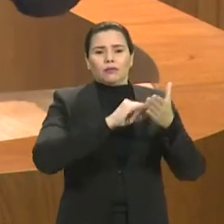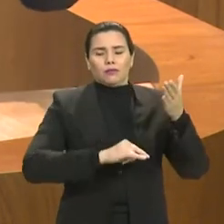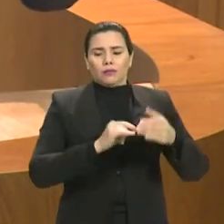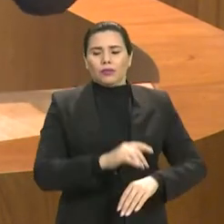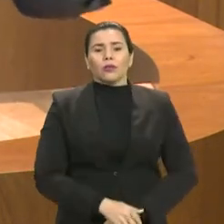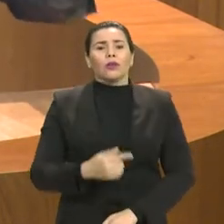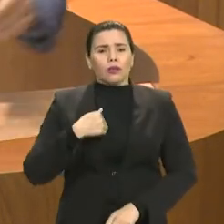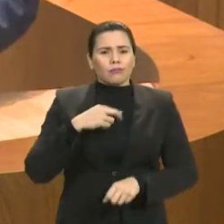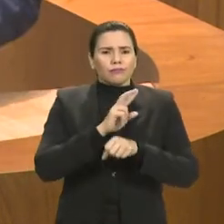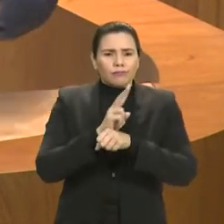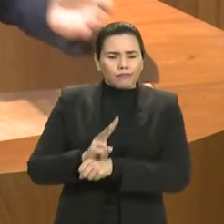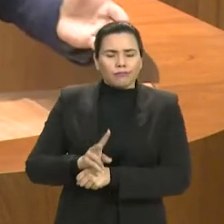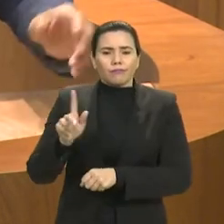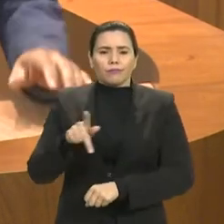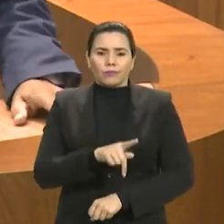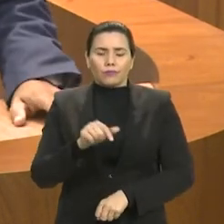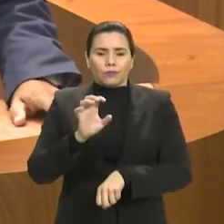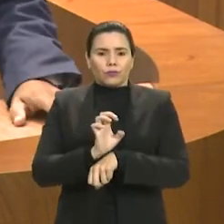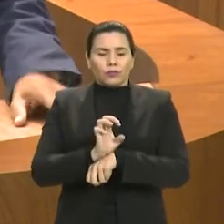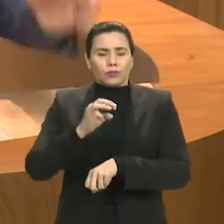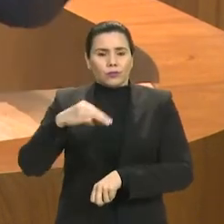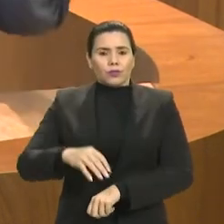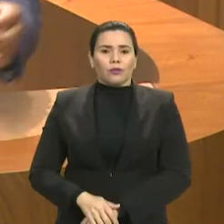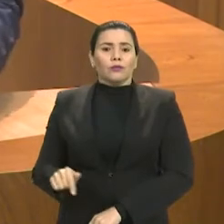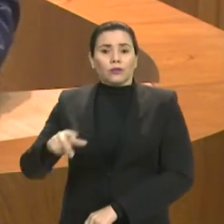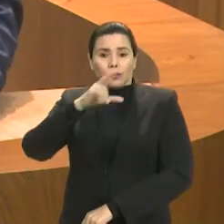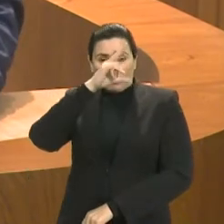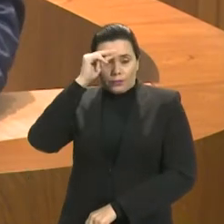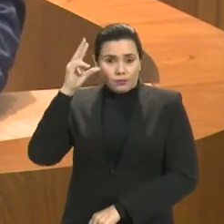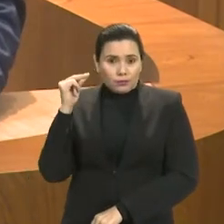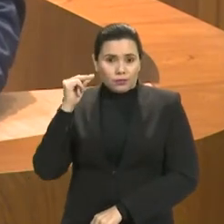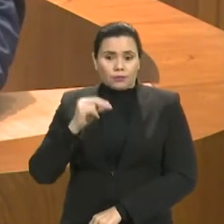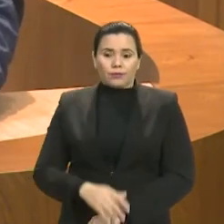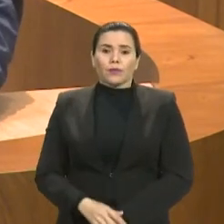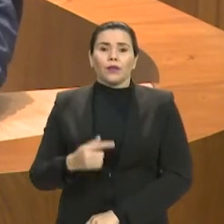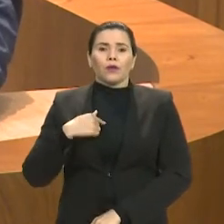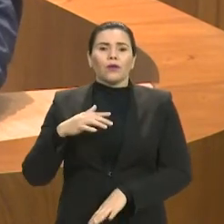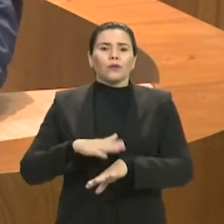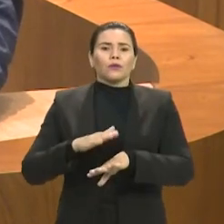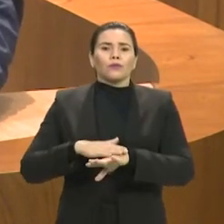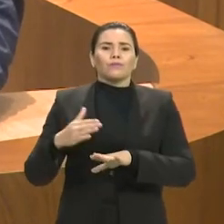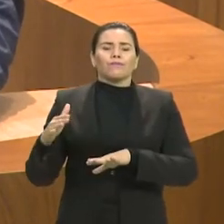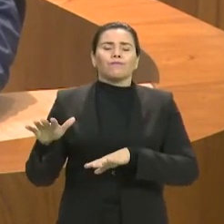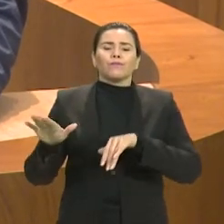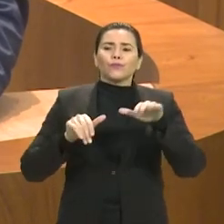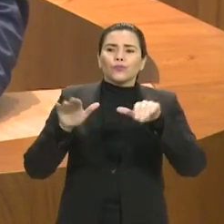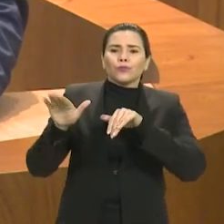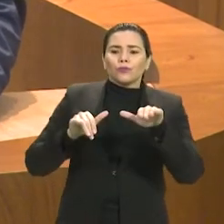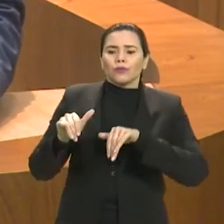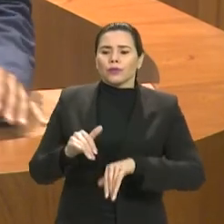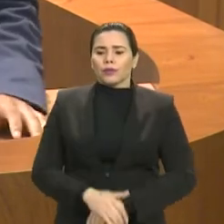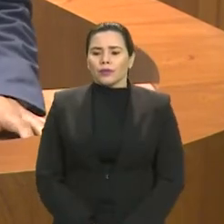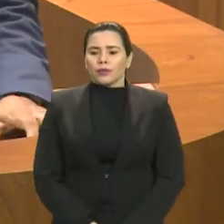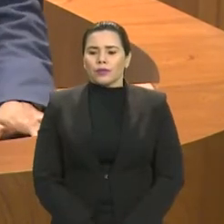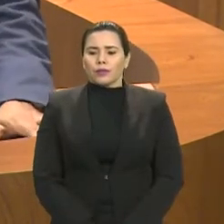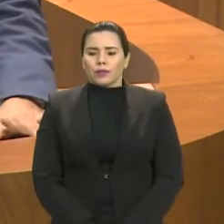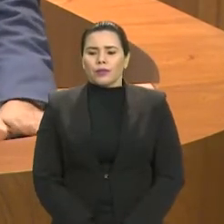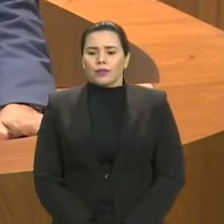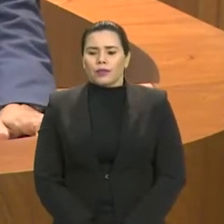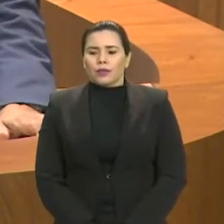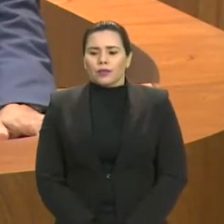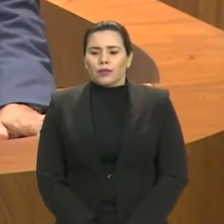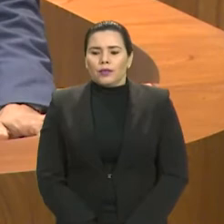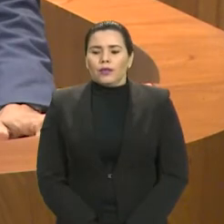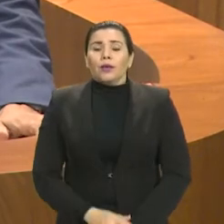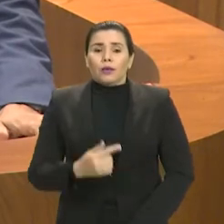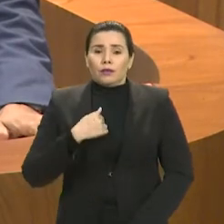Maranhão, os professores da rede municipal, e eu quero convidar a todos vocês, que estão inscritos no grande expediente, que após